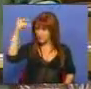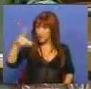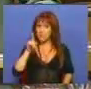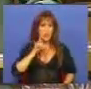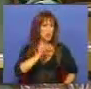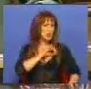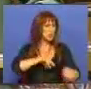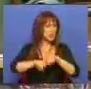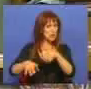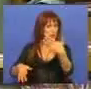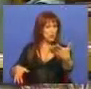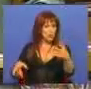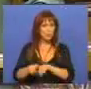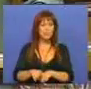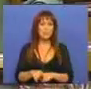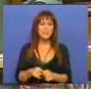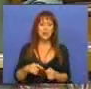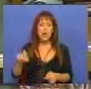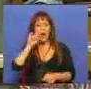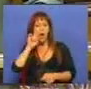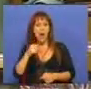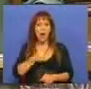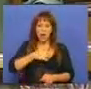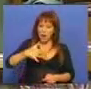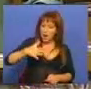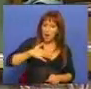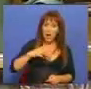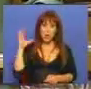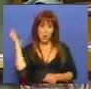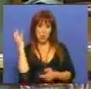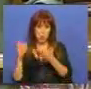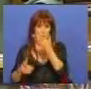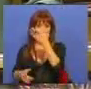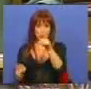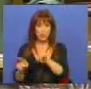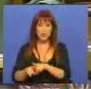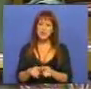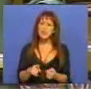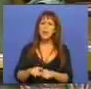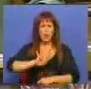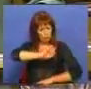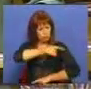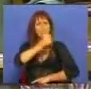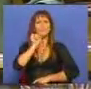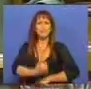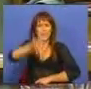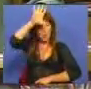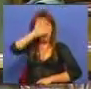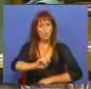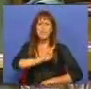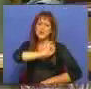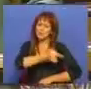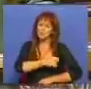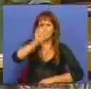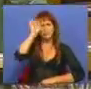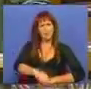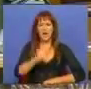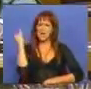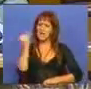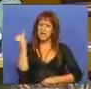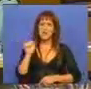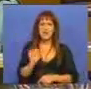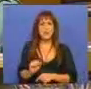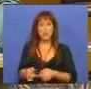senhoras e senhores deputados, a preservação do património cultural é uma competência do Governo, é uma competência do